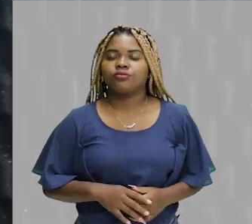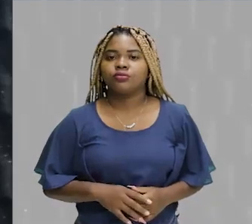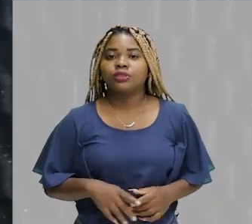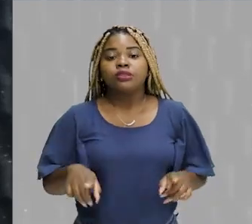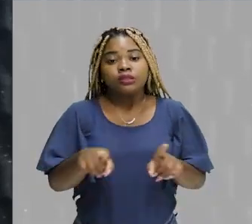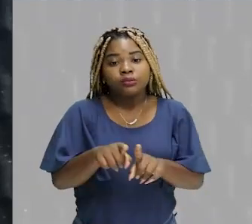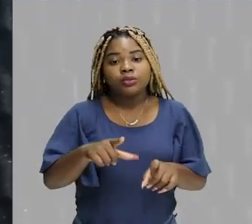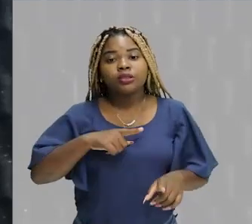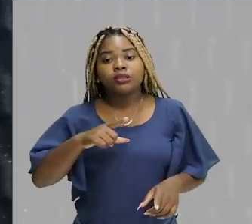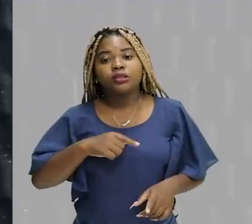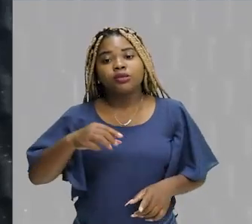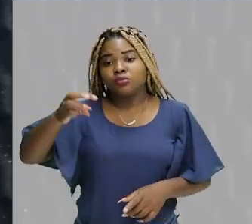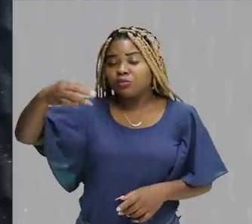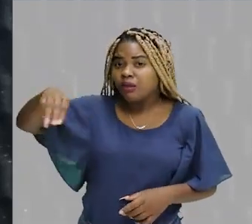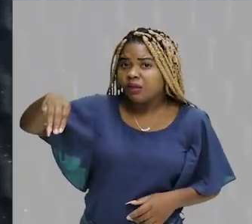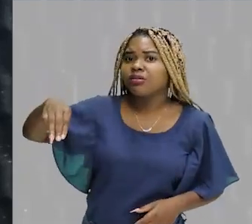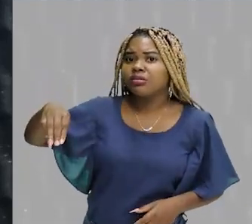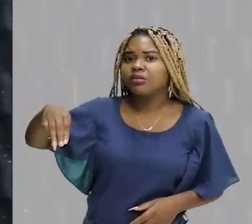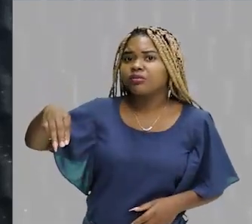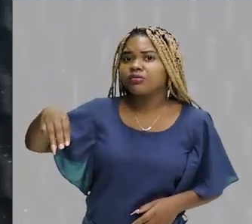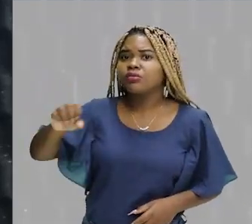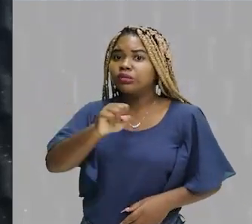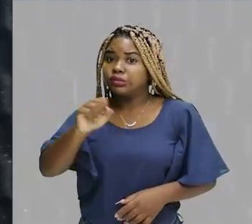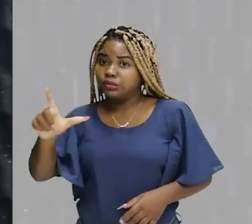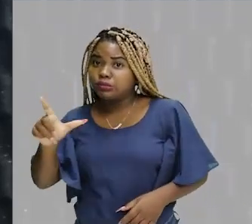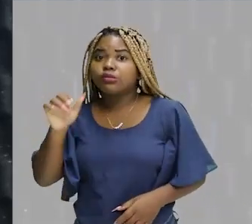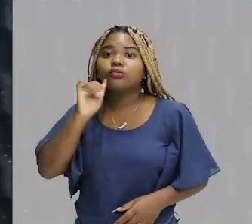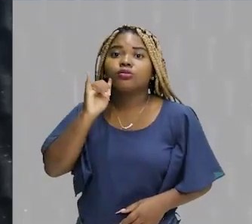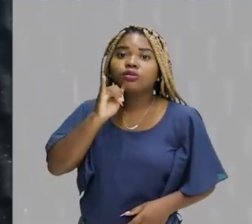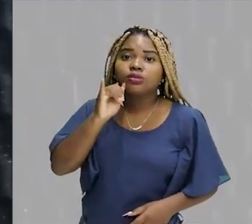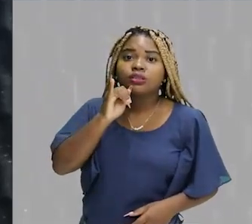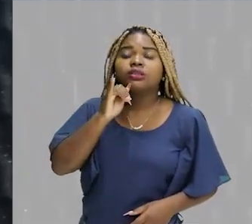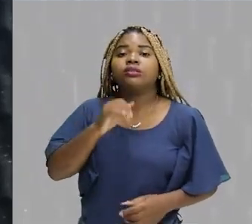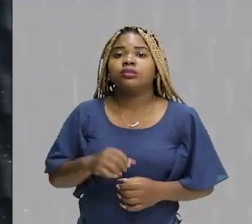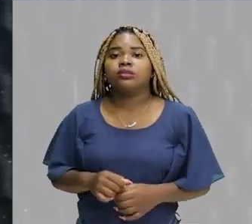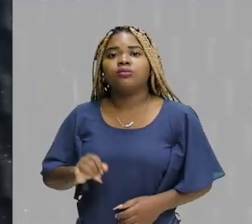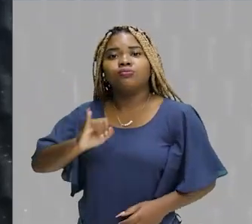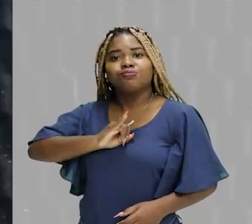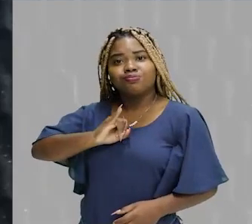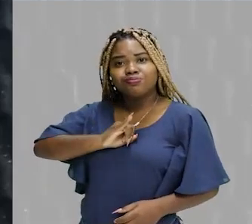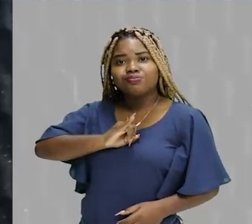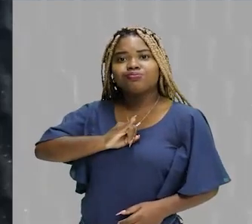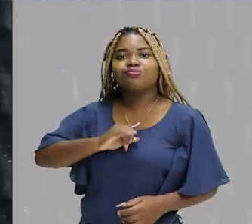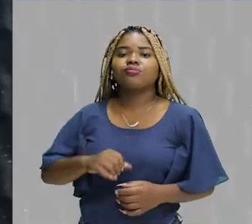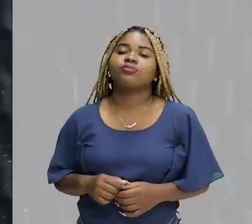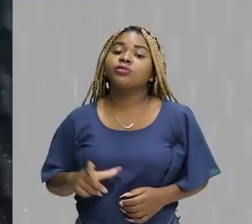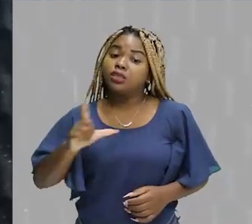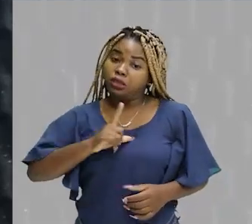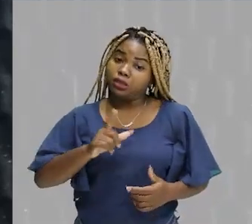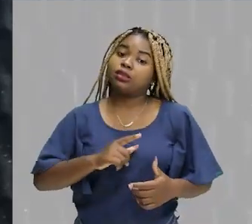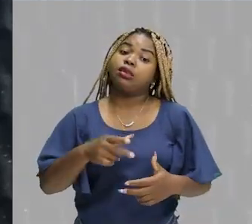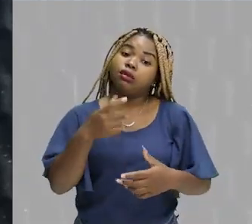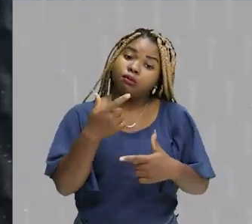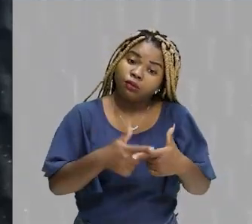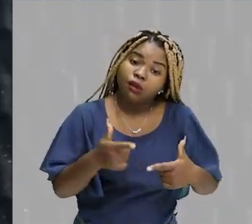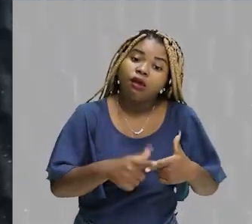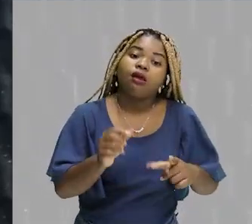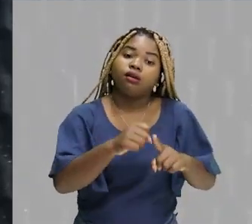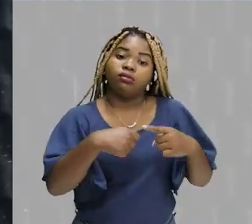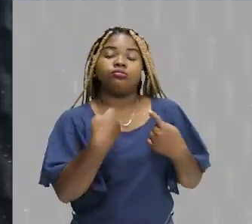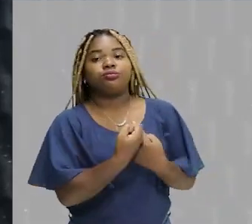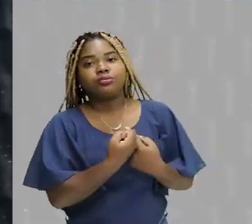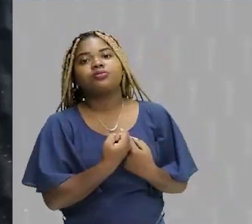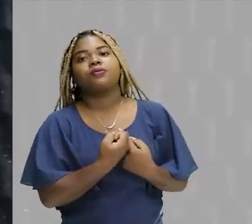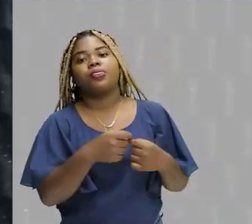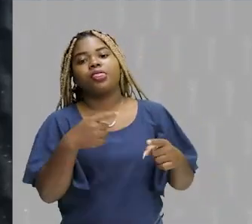tipo São Luís, Imperatriz, que são cidades, né, mais desenvolvidas, Balsas também, que existem problemas sociais também decorrente